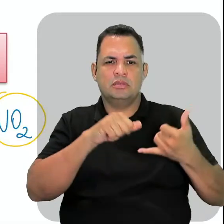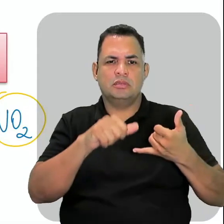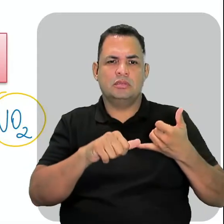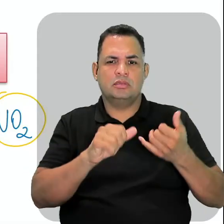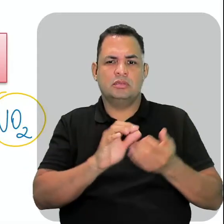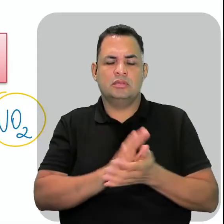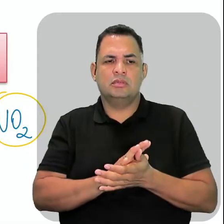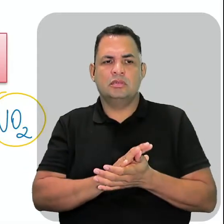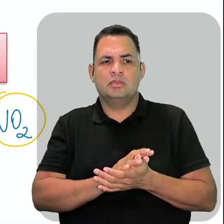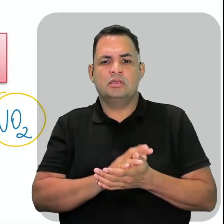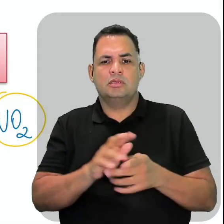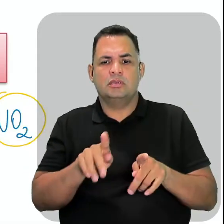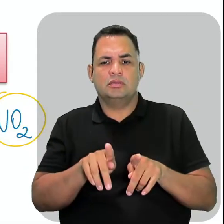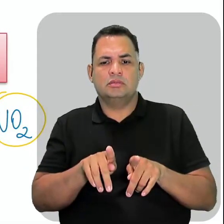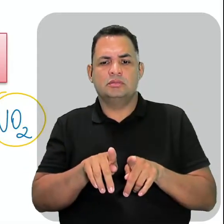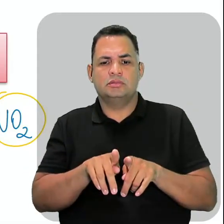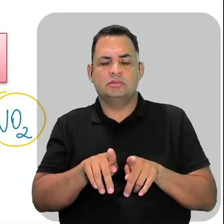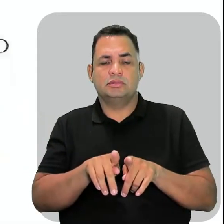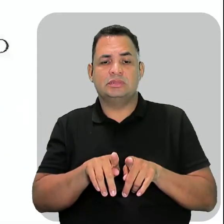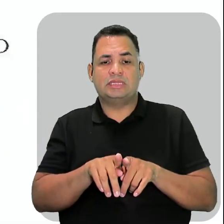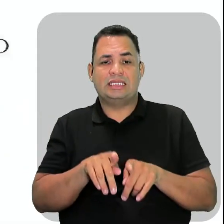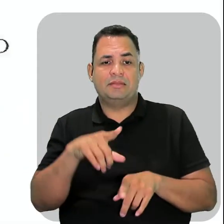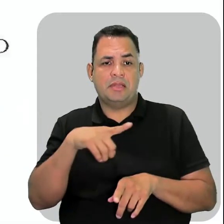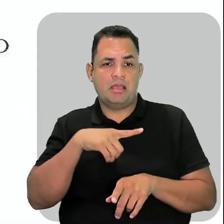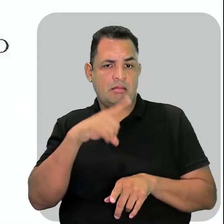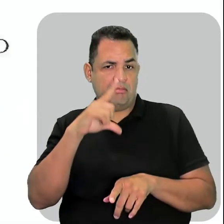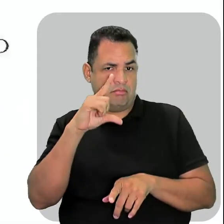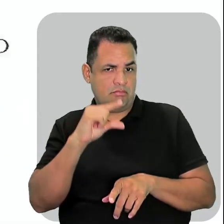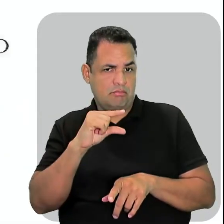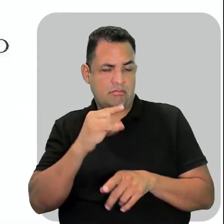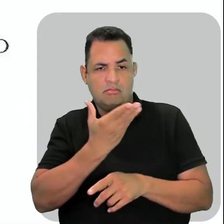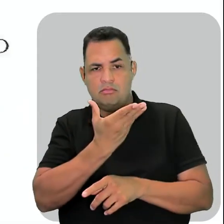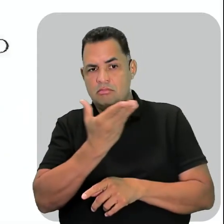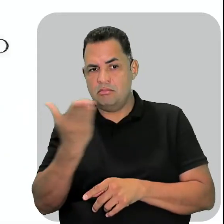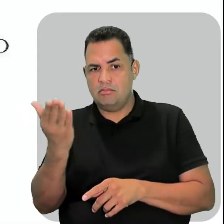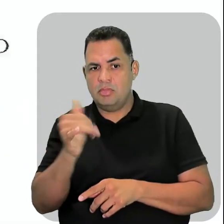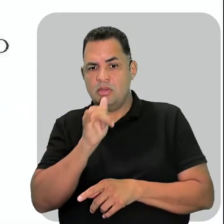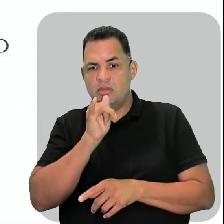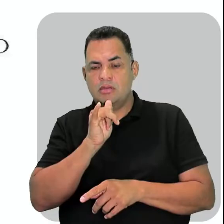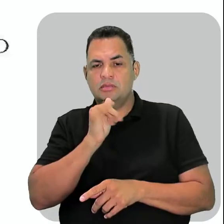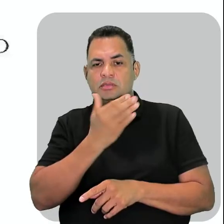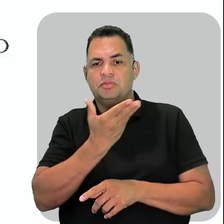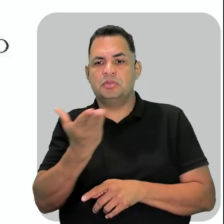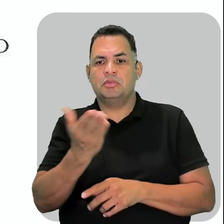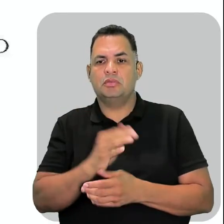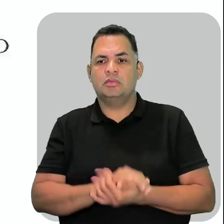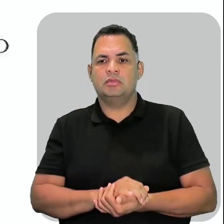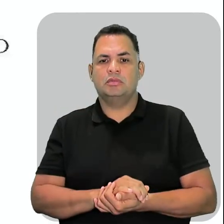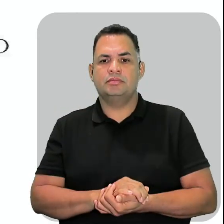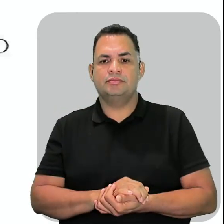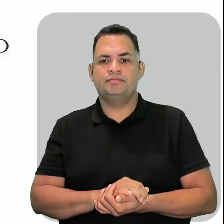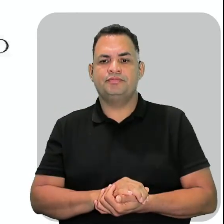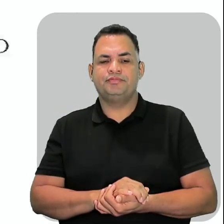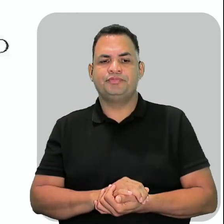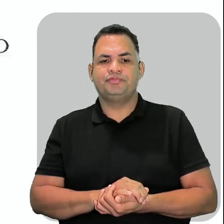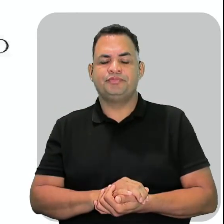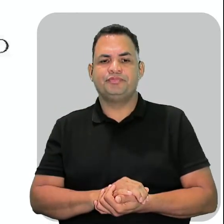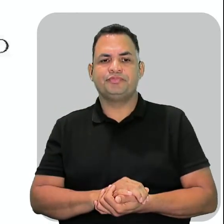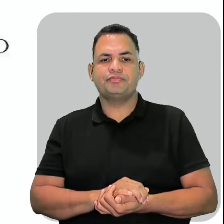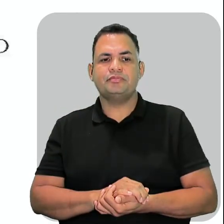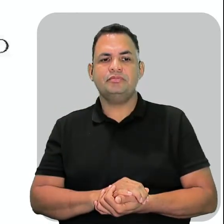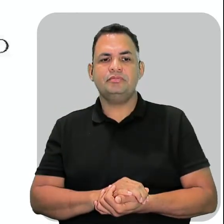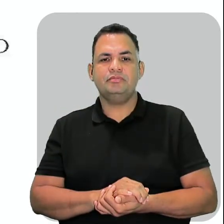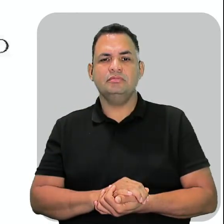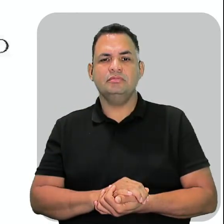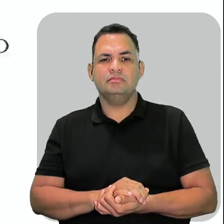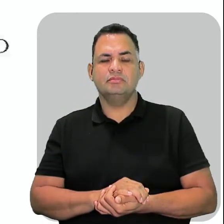nitros compostos sofrem redução, como é o exemplo aqui, ó. A